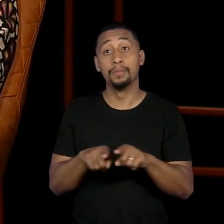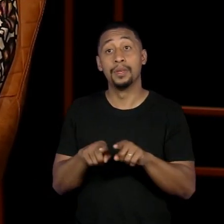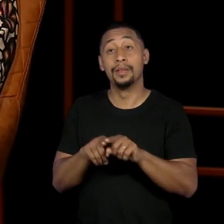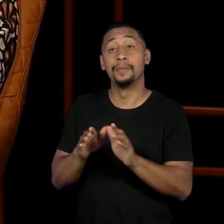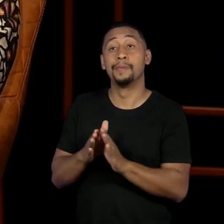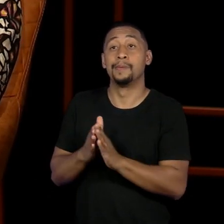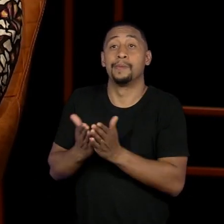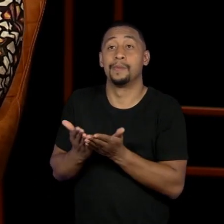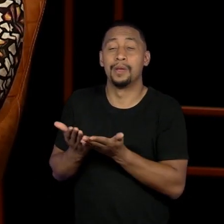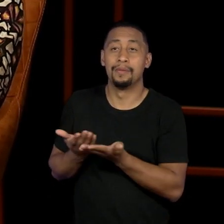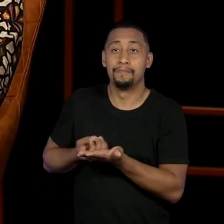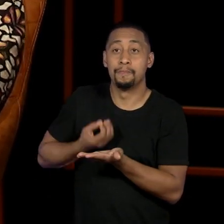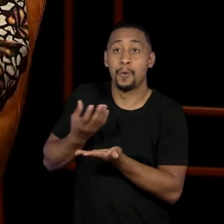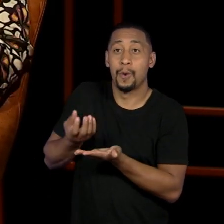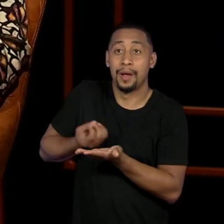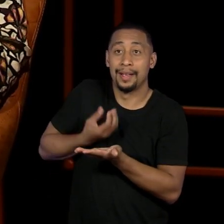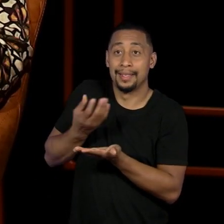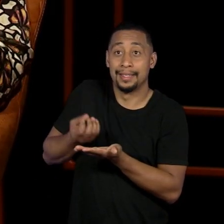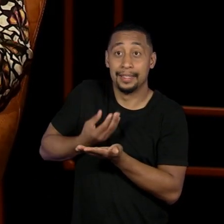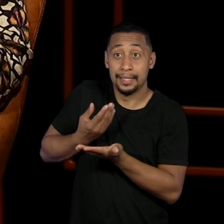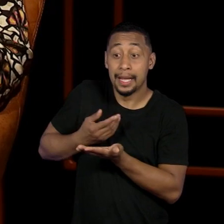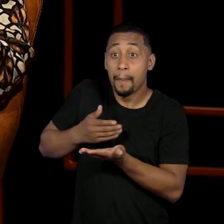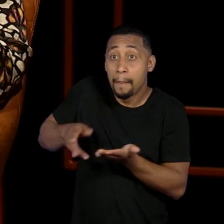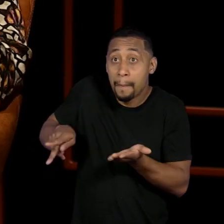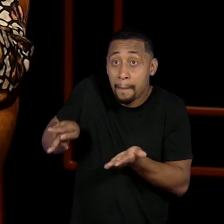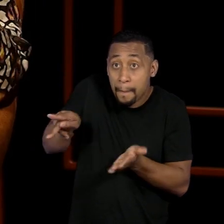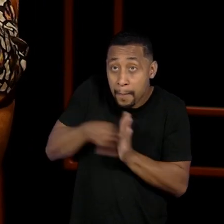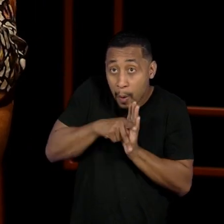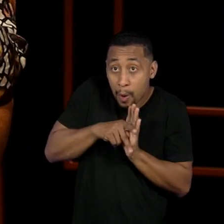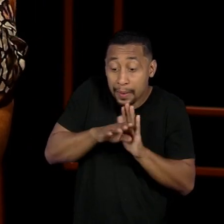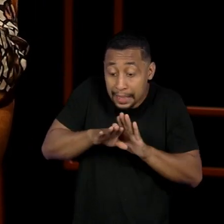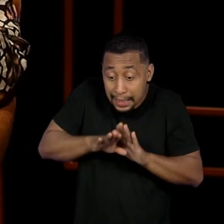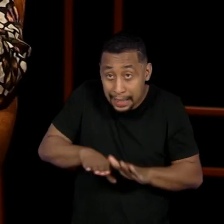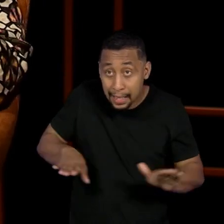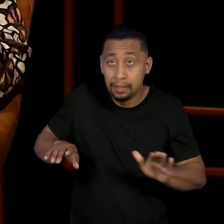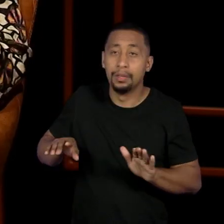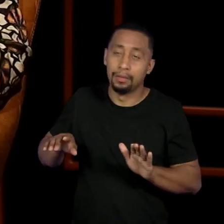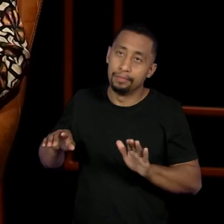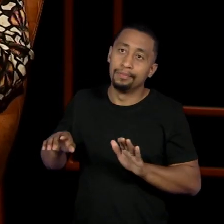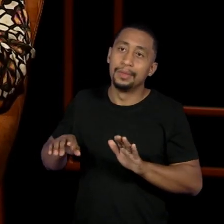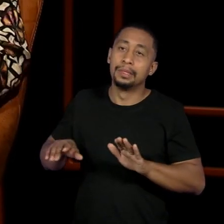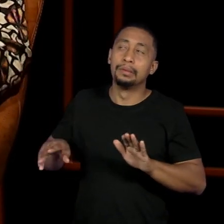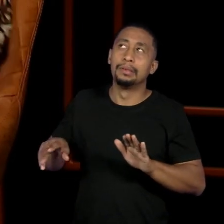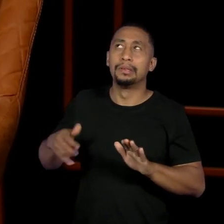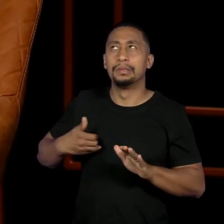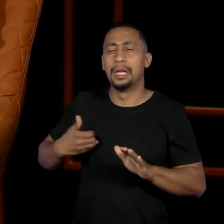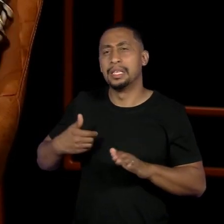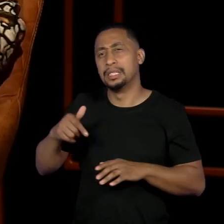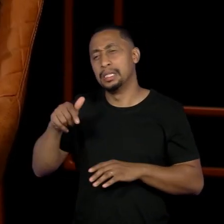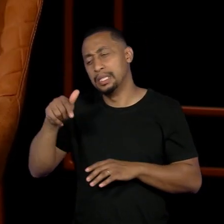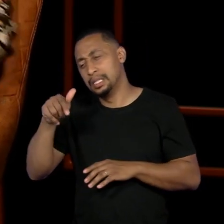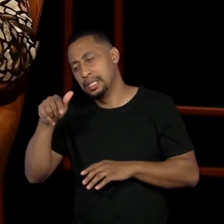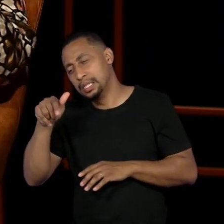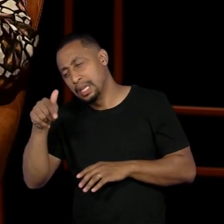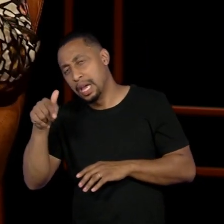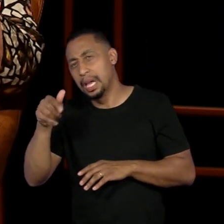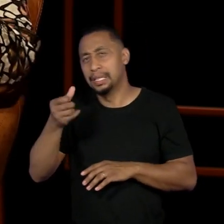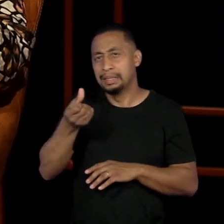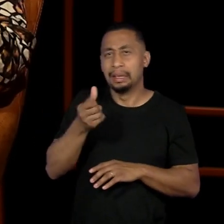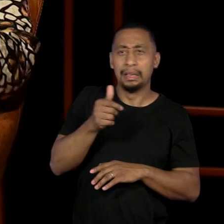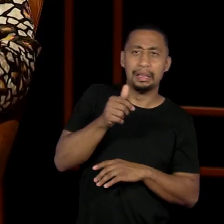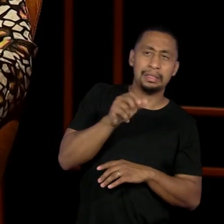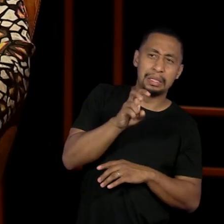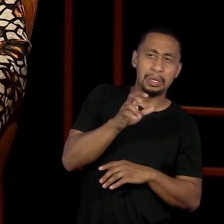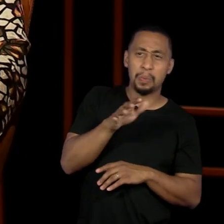de poesia infantil, para 5, 6, 7 anos, 8 anos, não vai a mais que isso, portanto